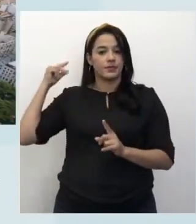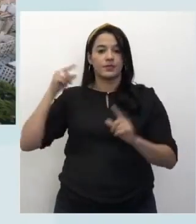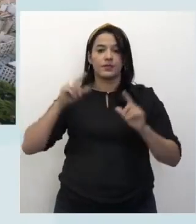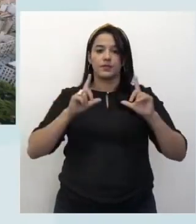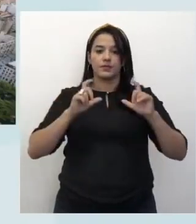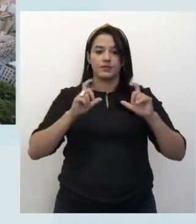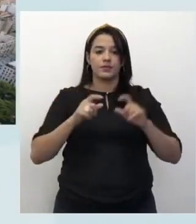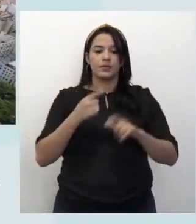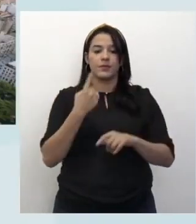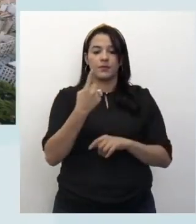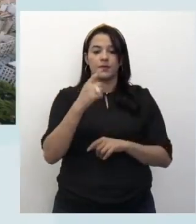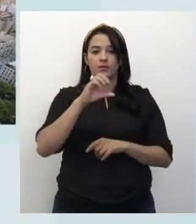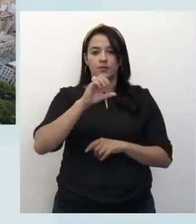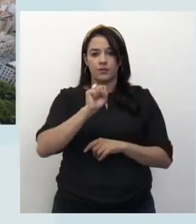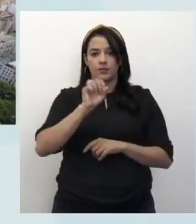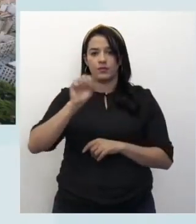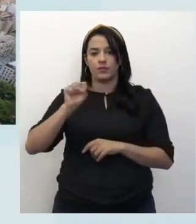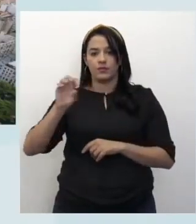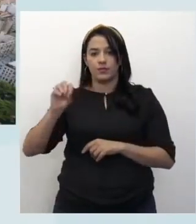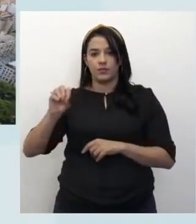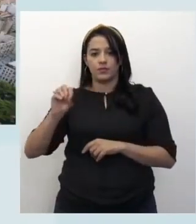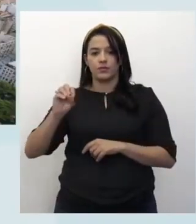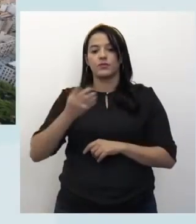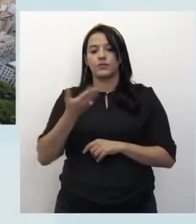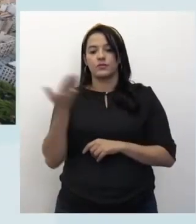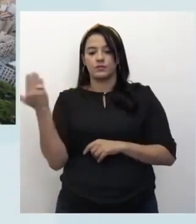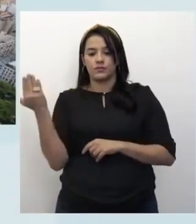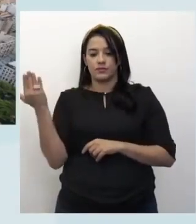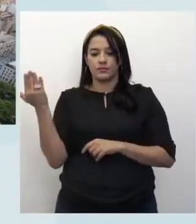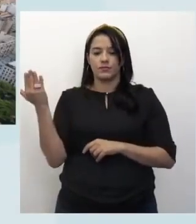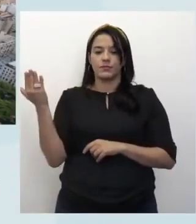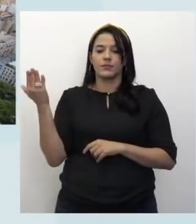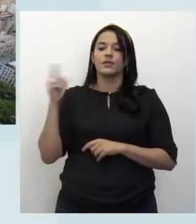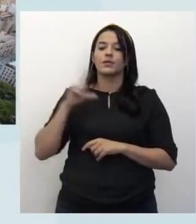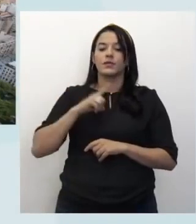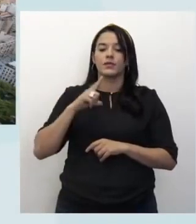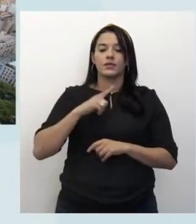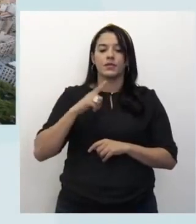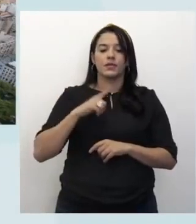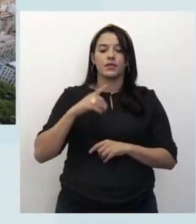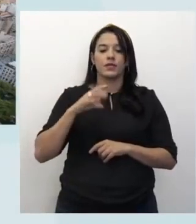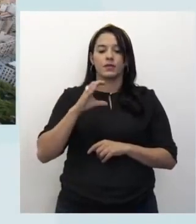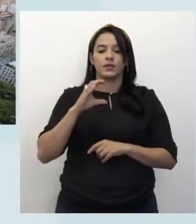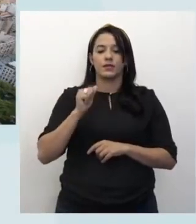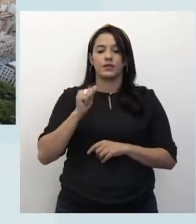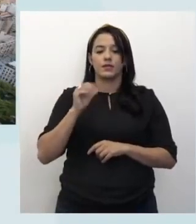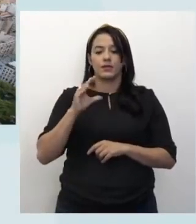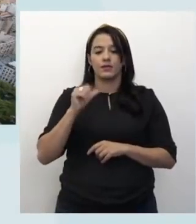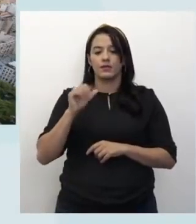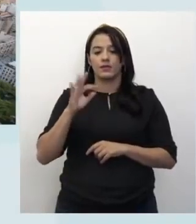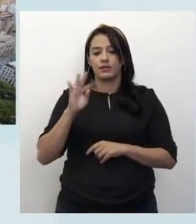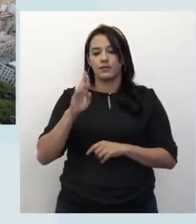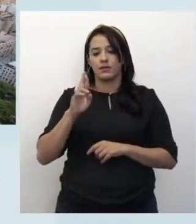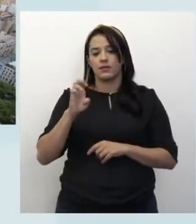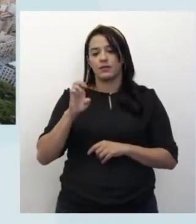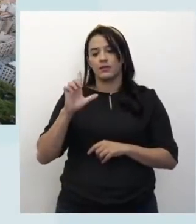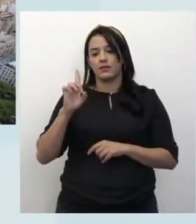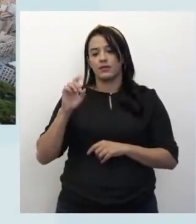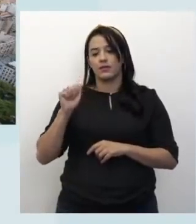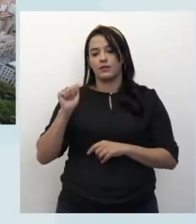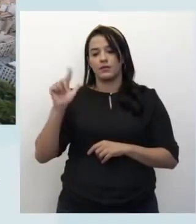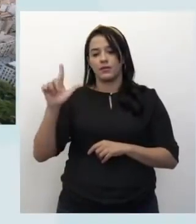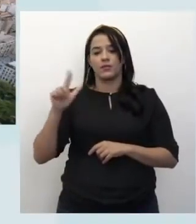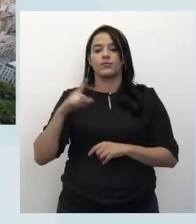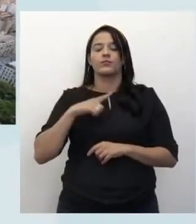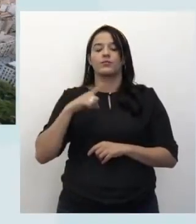de 1888, né, e do lado direito nós temos a Catedral da Sé, né, ela se elevou à catedral depois da construção do